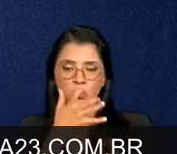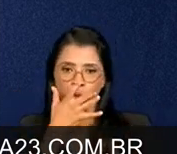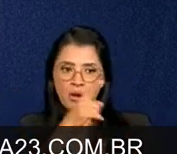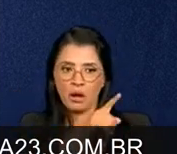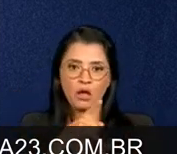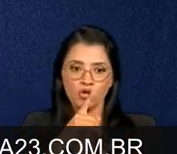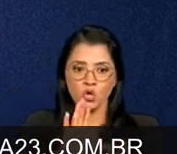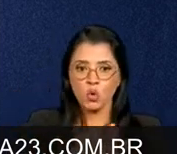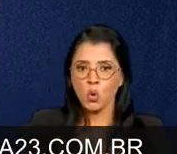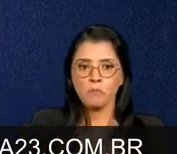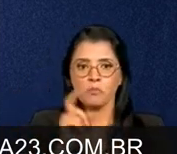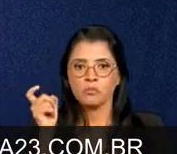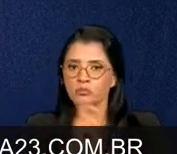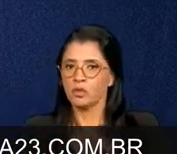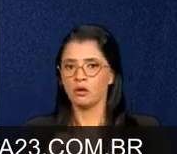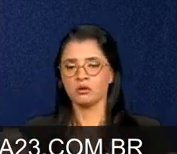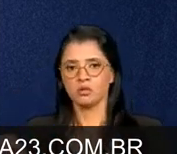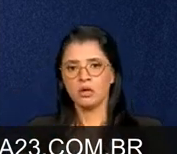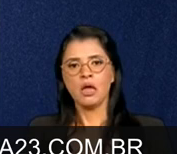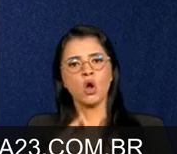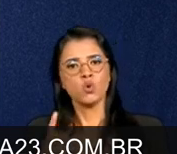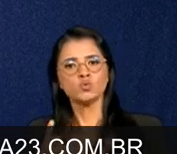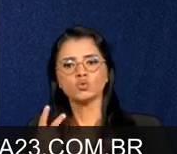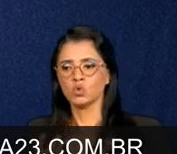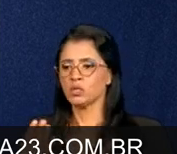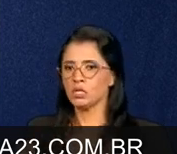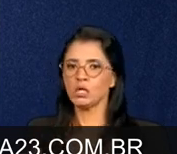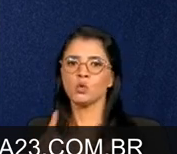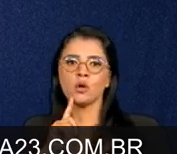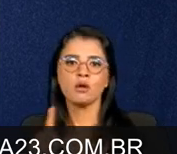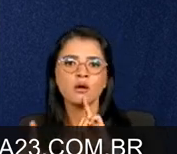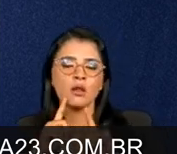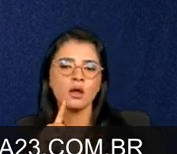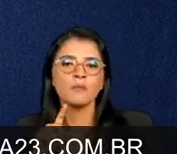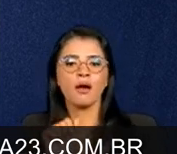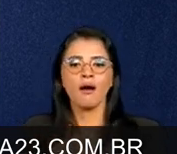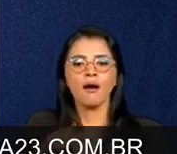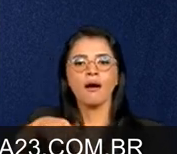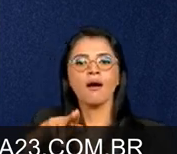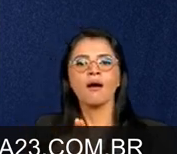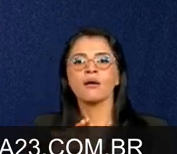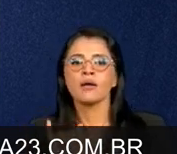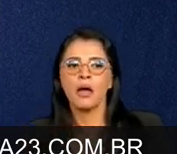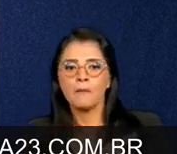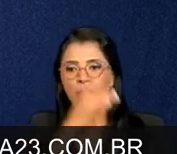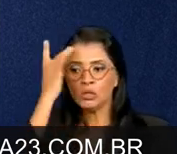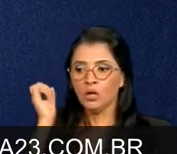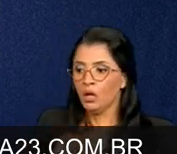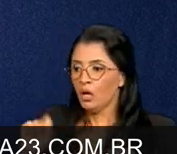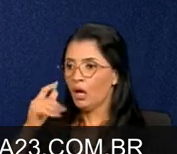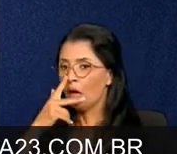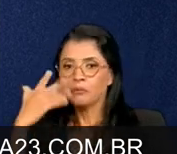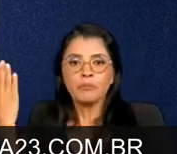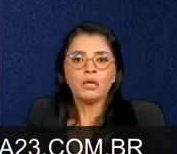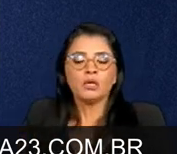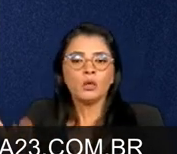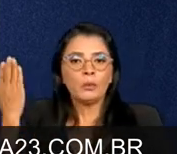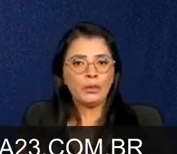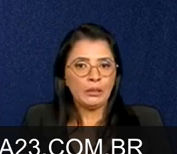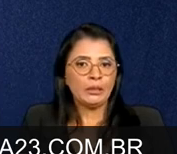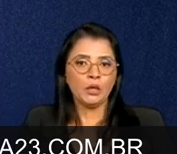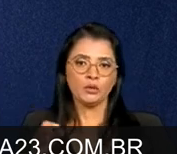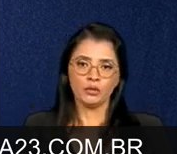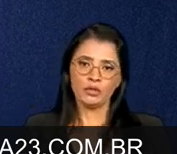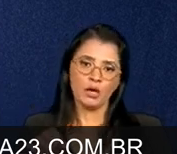lá, e dá 123 e do Reclame Aqui. A pessoa desesperada já acha que perdeu, principalmente pela recuperação judicial,